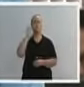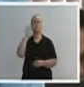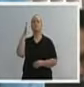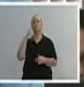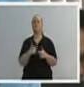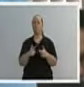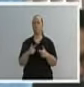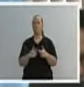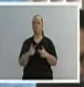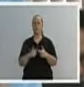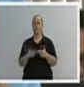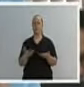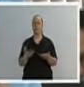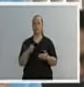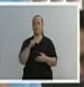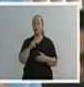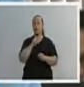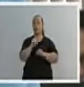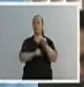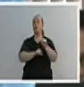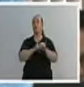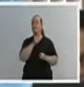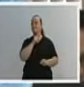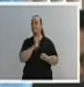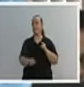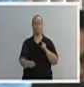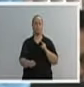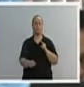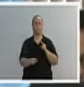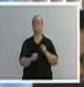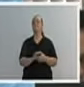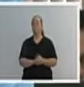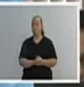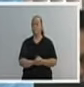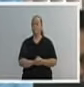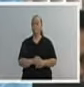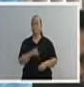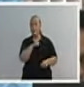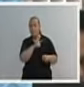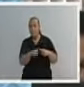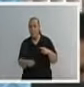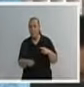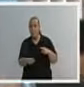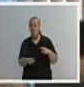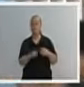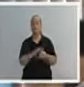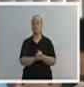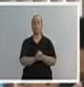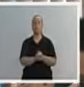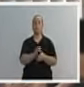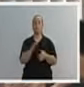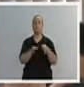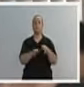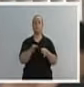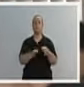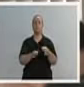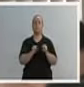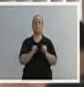Fores, proibindo, né, tanto o membro do Ministério Público como o Judiciário, aí para a TV